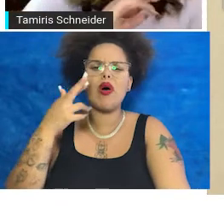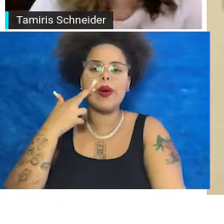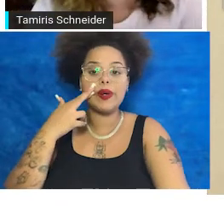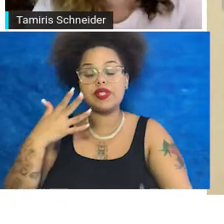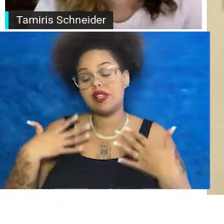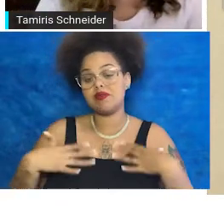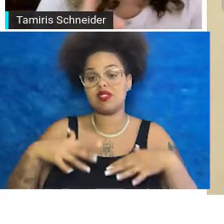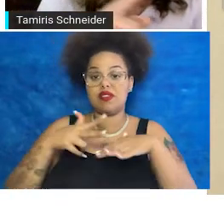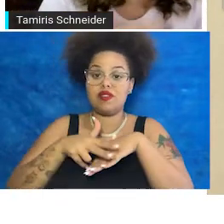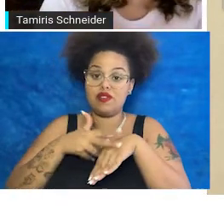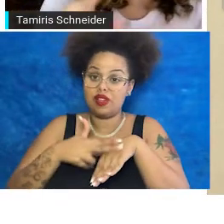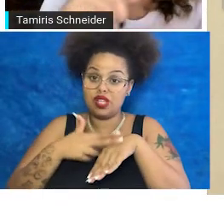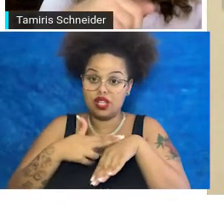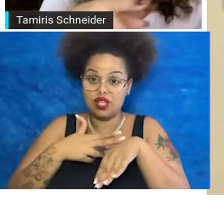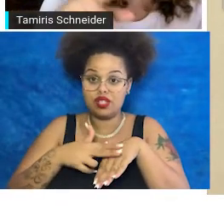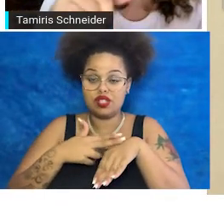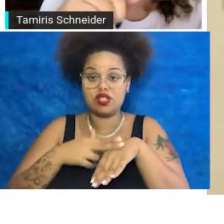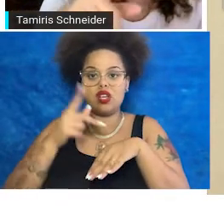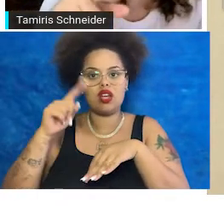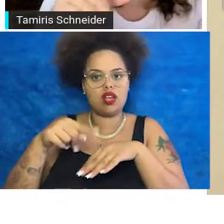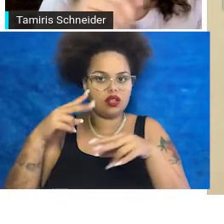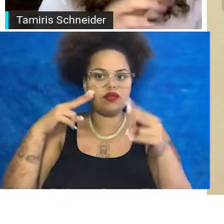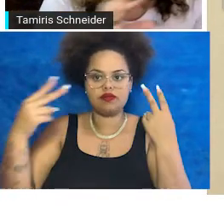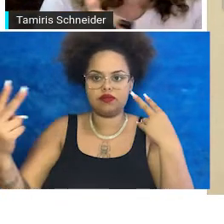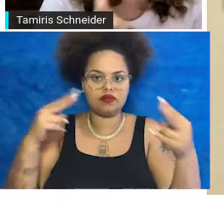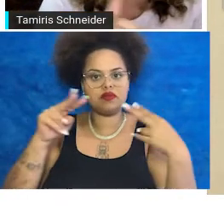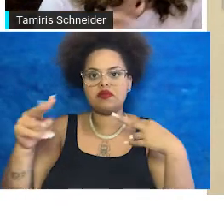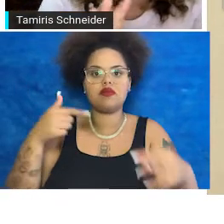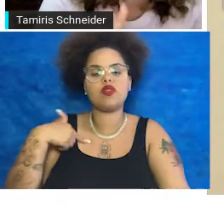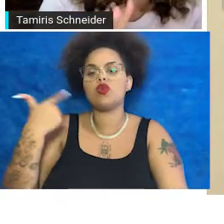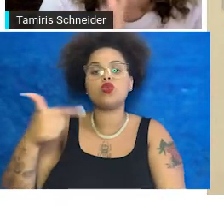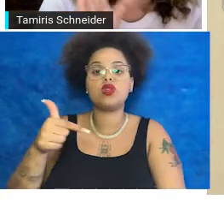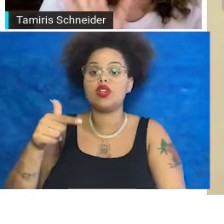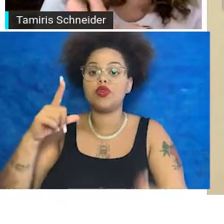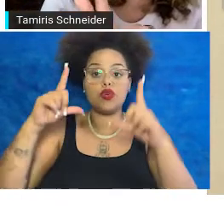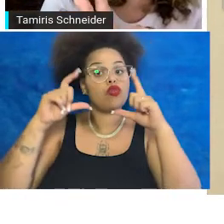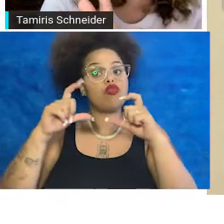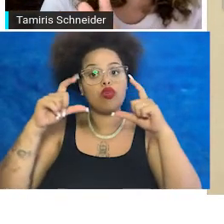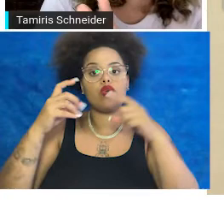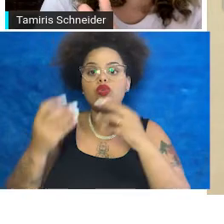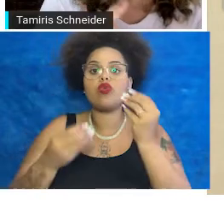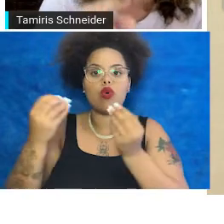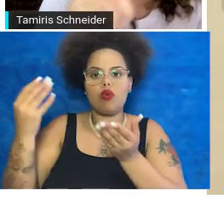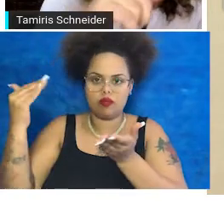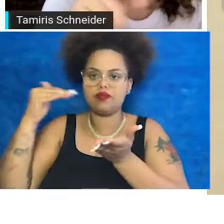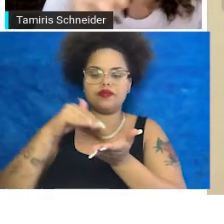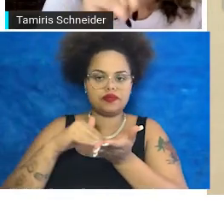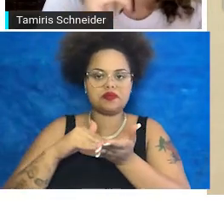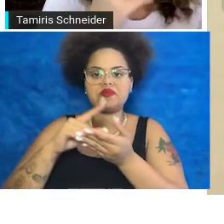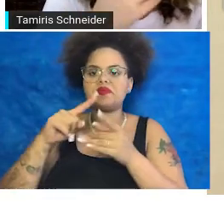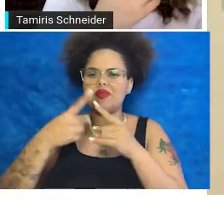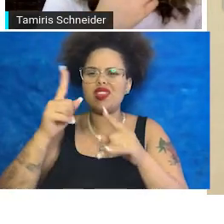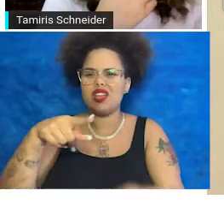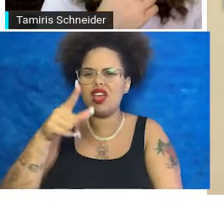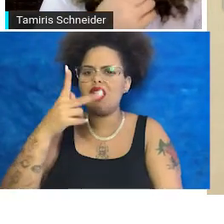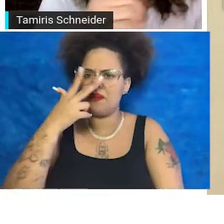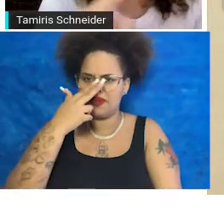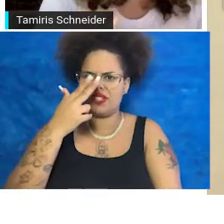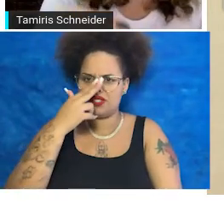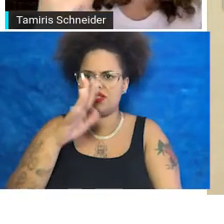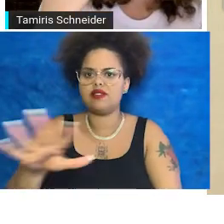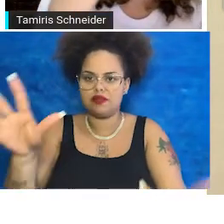camisa verde. Essas aqui são as referências, né? Eu não tenho as fotos de como ficou finalmente, mas é bem parecido com o que está